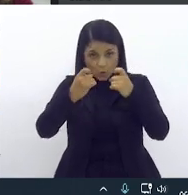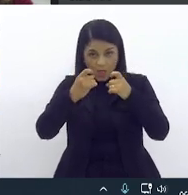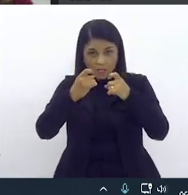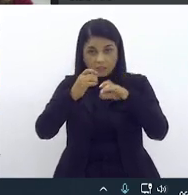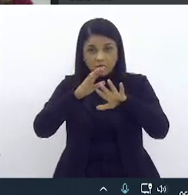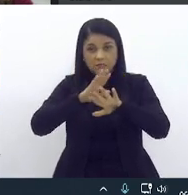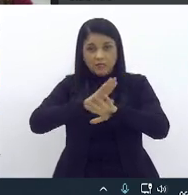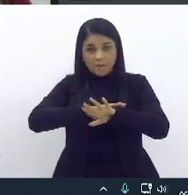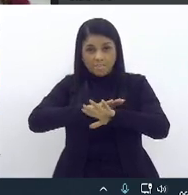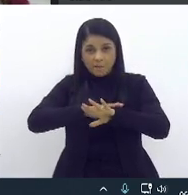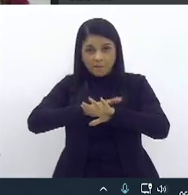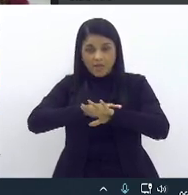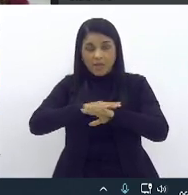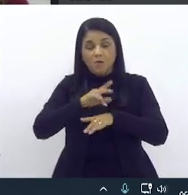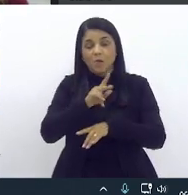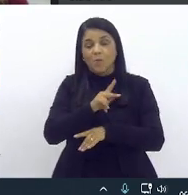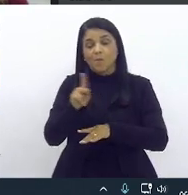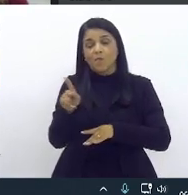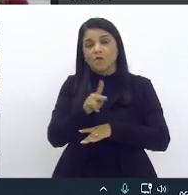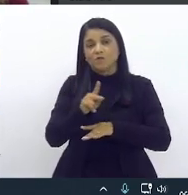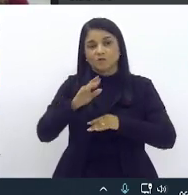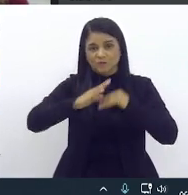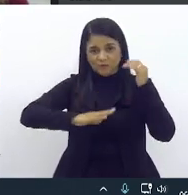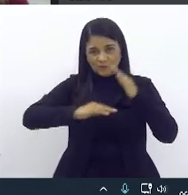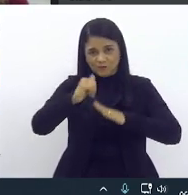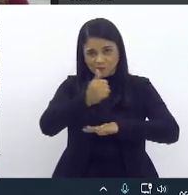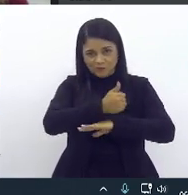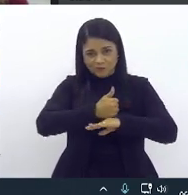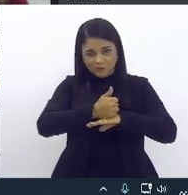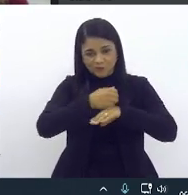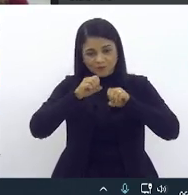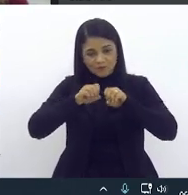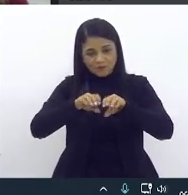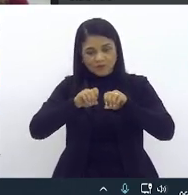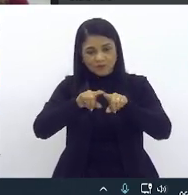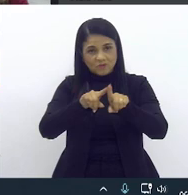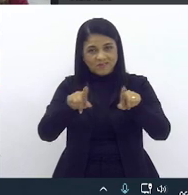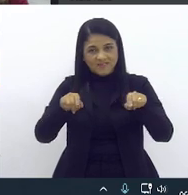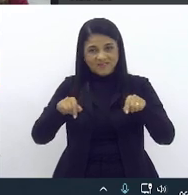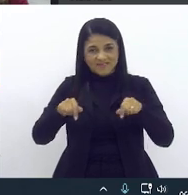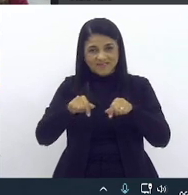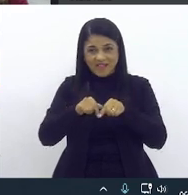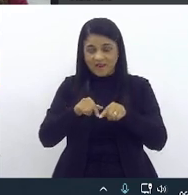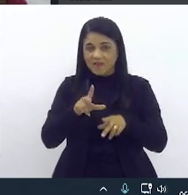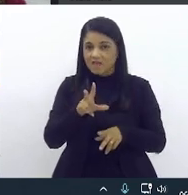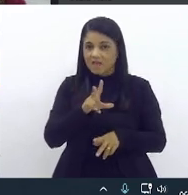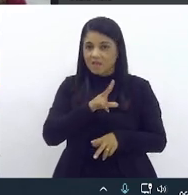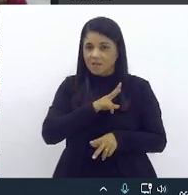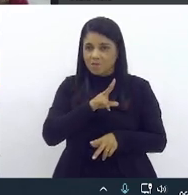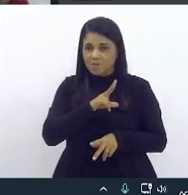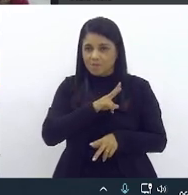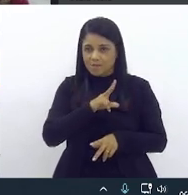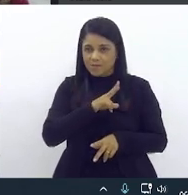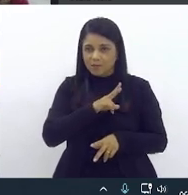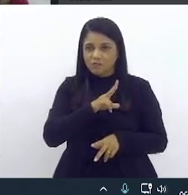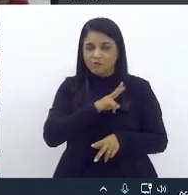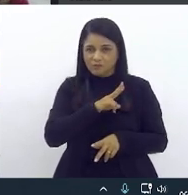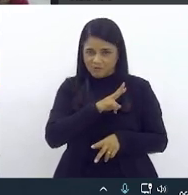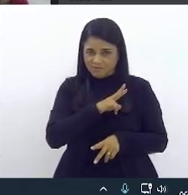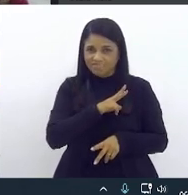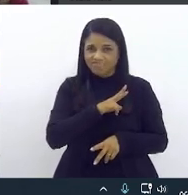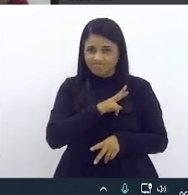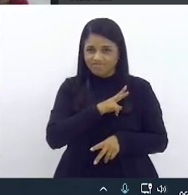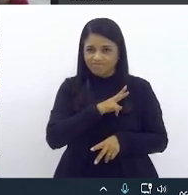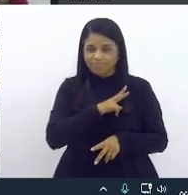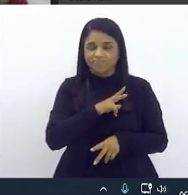pele é o profissional da educação em sala de aula, em particular, e sem sentido,